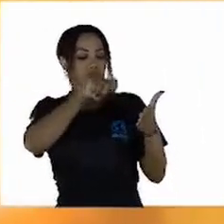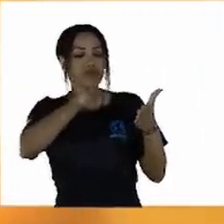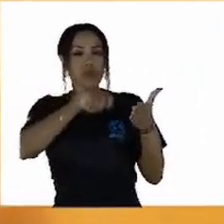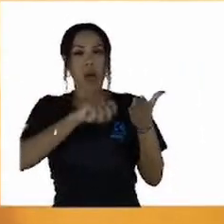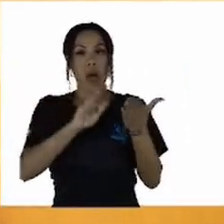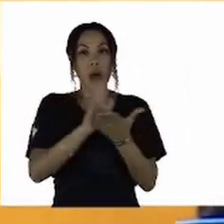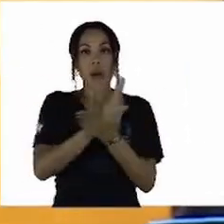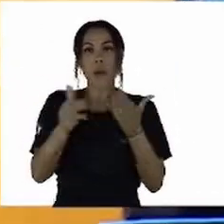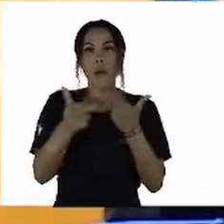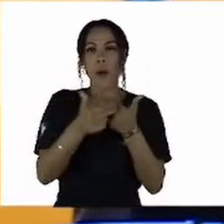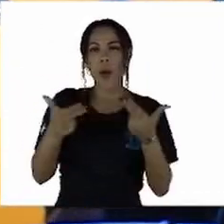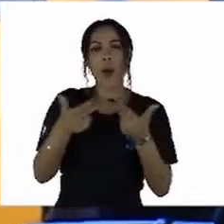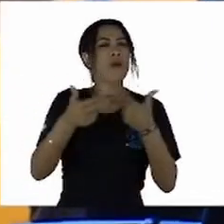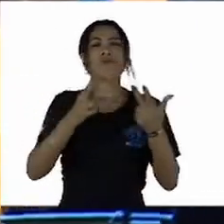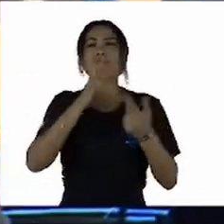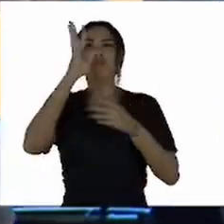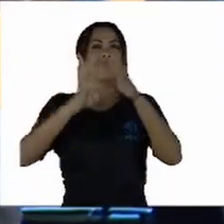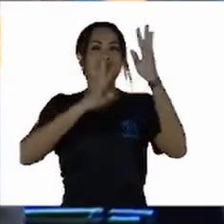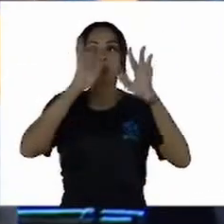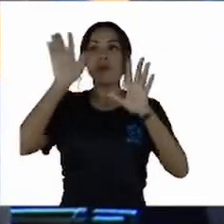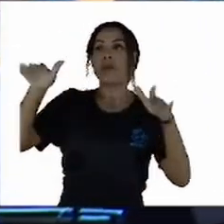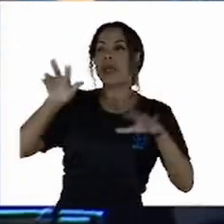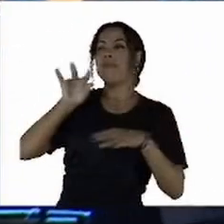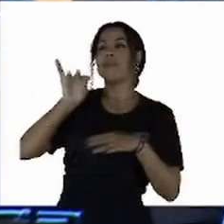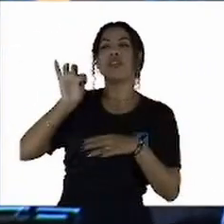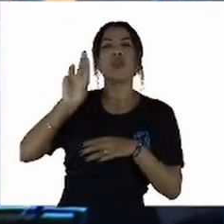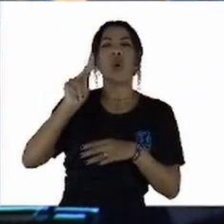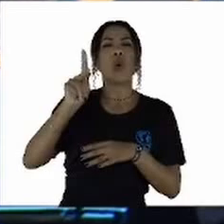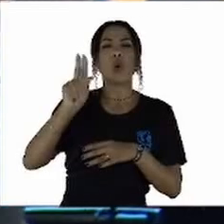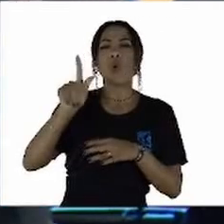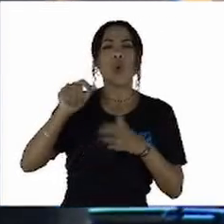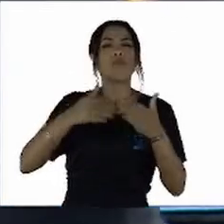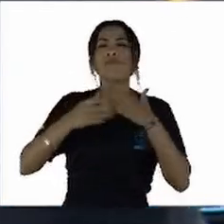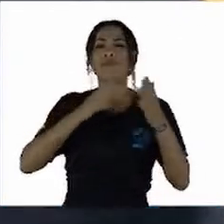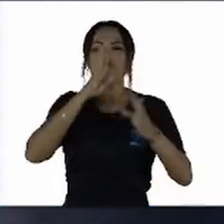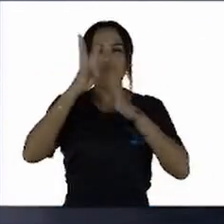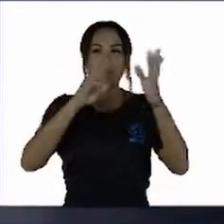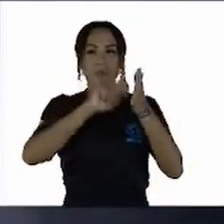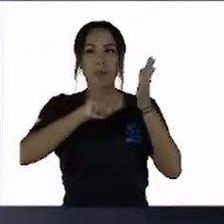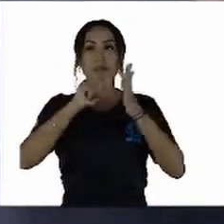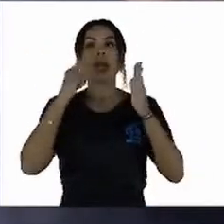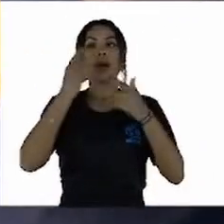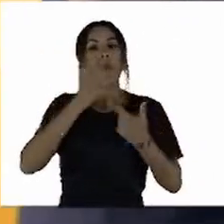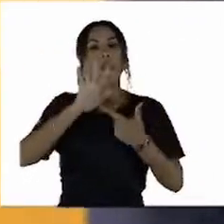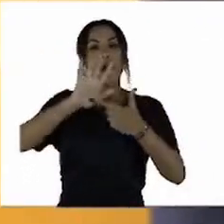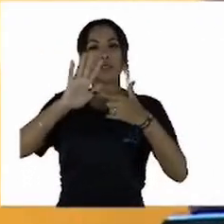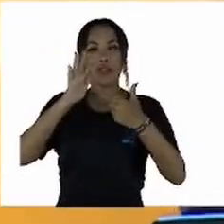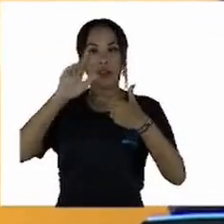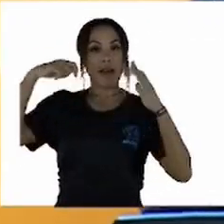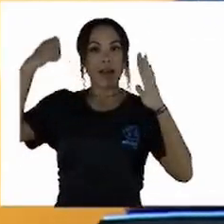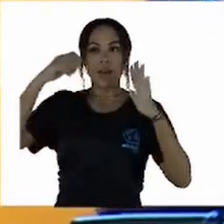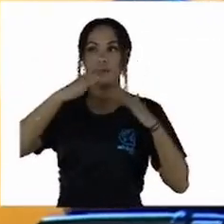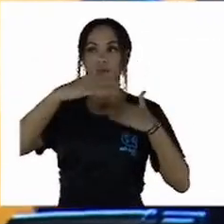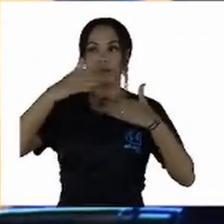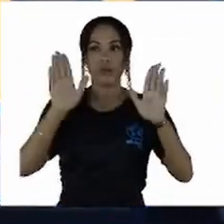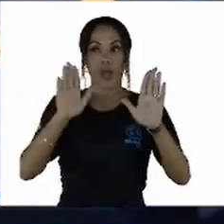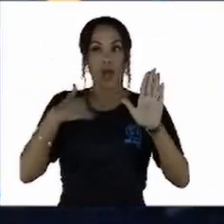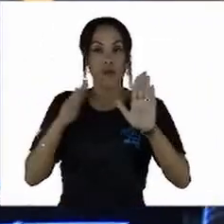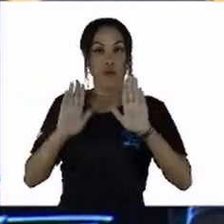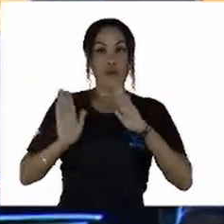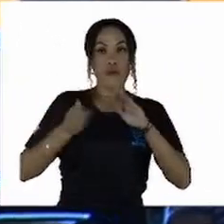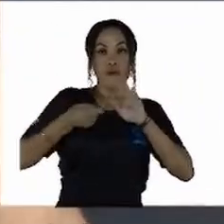coisas. Algumas coisas aleatórias, Vitor Hugo, algumas coisas aleatórias. Tá aqui, roda a caixa para a câmera aqui, Robson. Eu vou trancar a